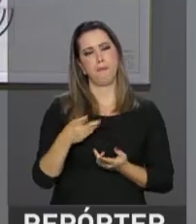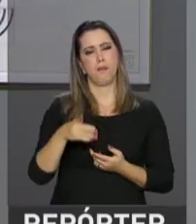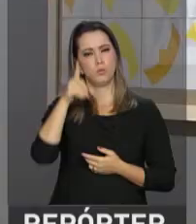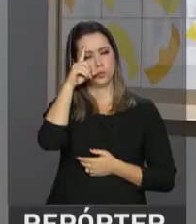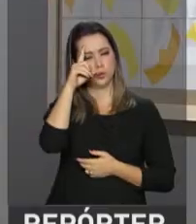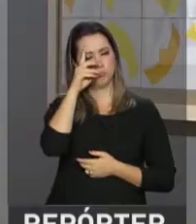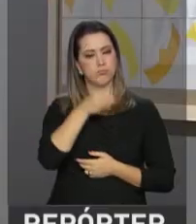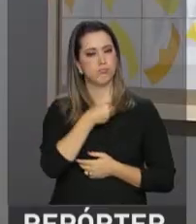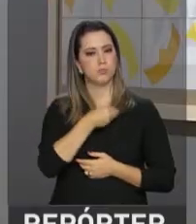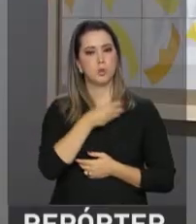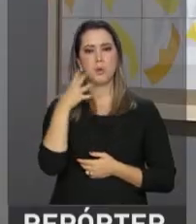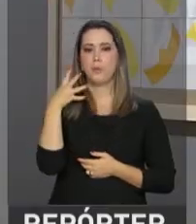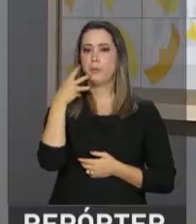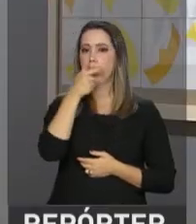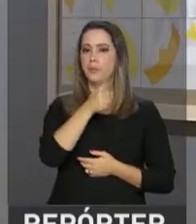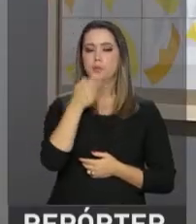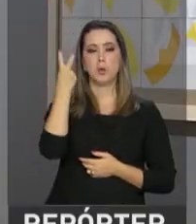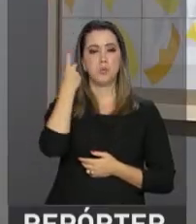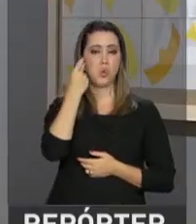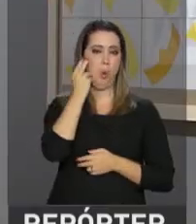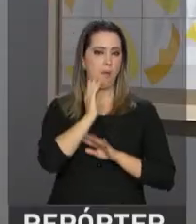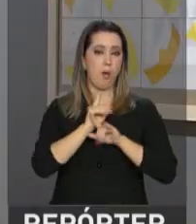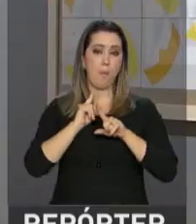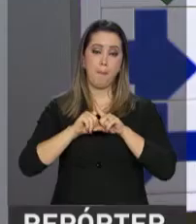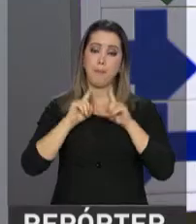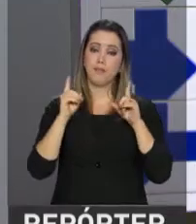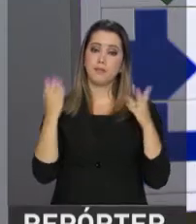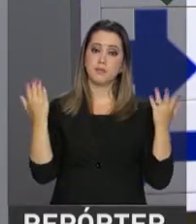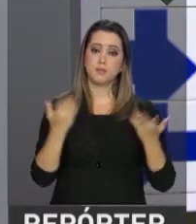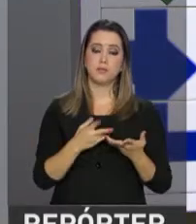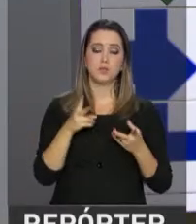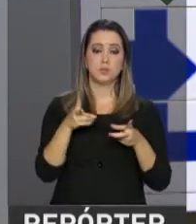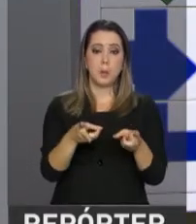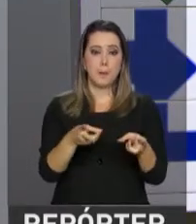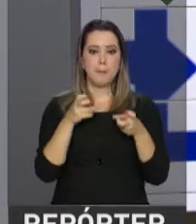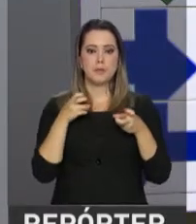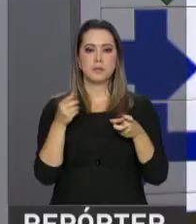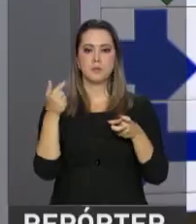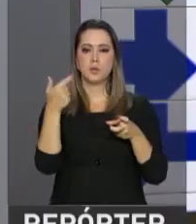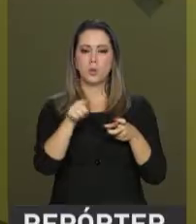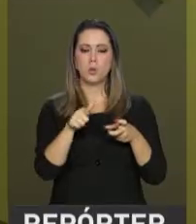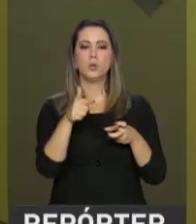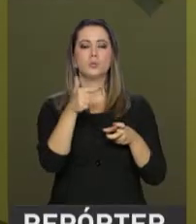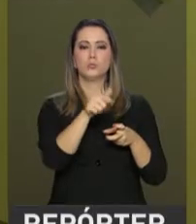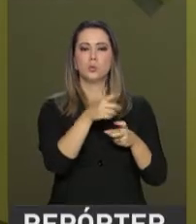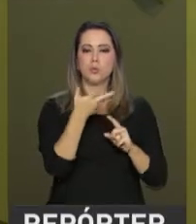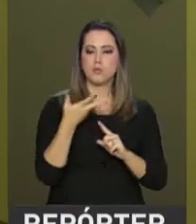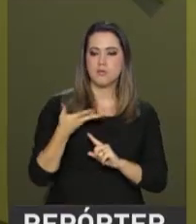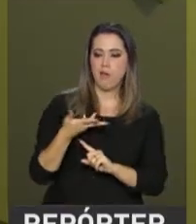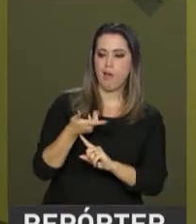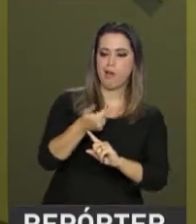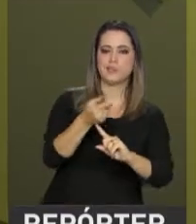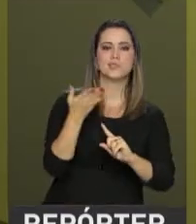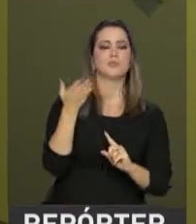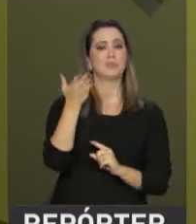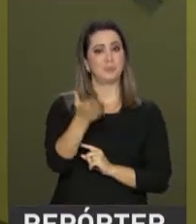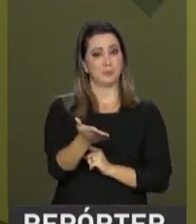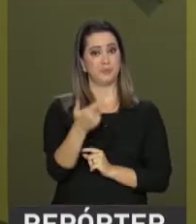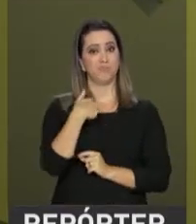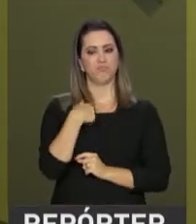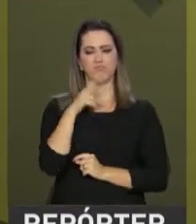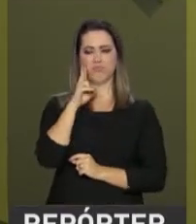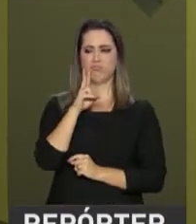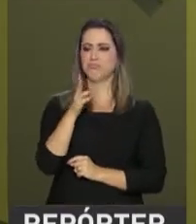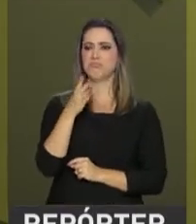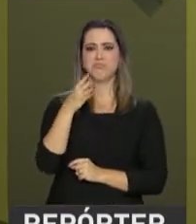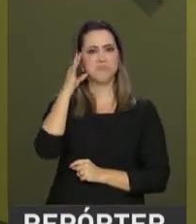para a gente. Belo, mas natural. E ver outras possibilidades de trabalho dele, onde a gente, eu pelo menos,